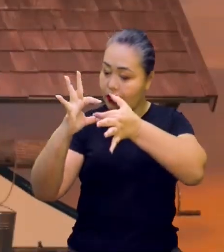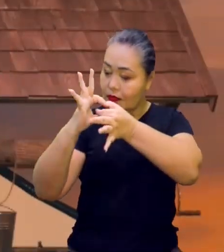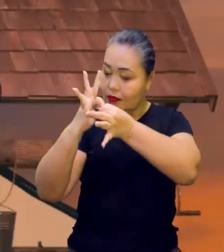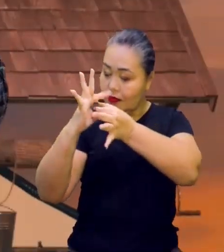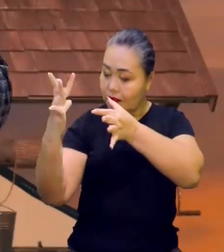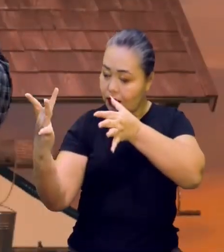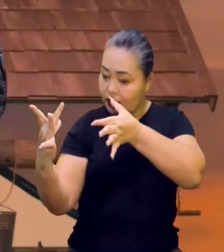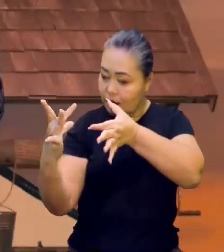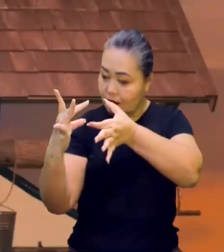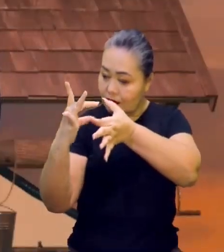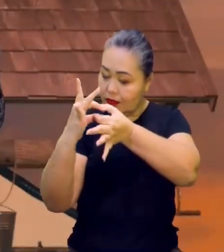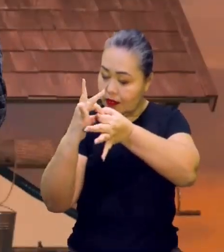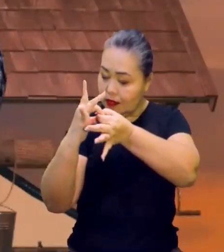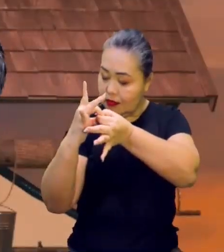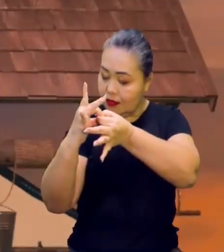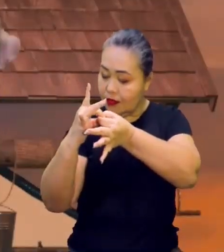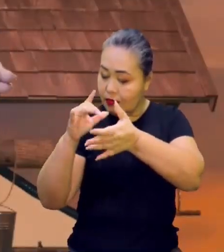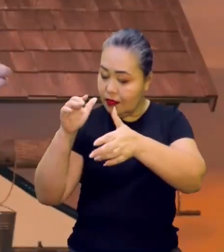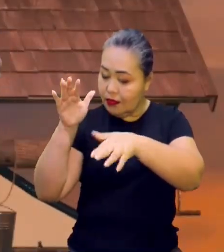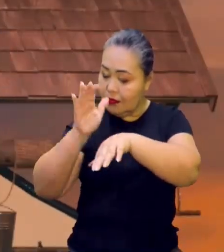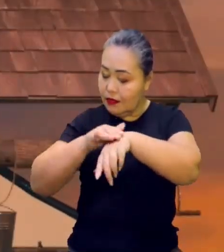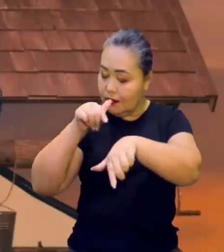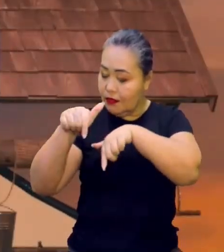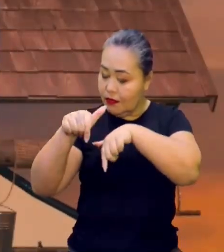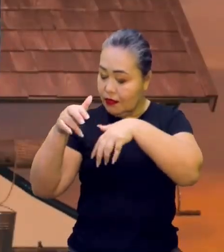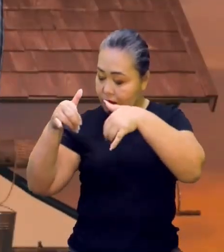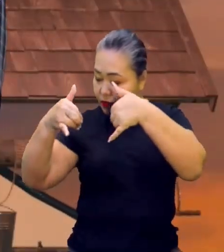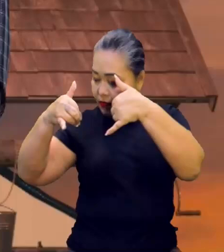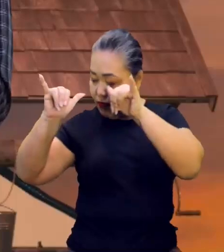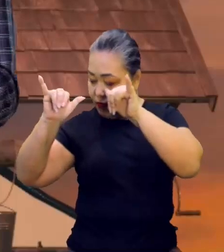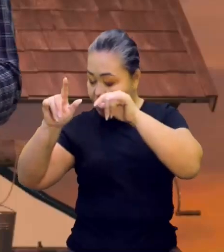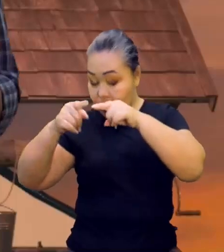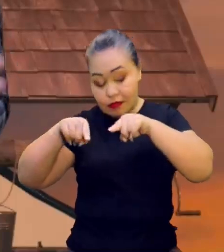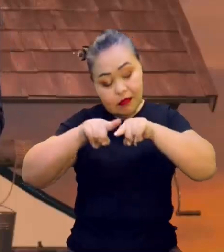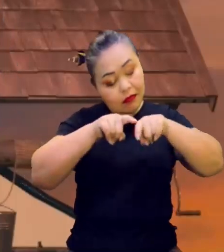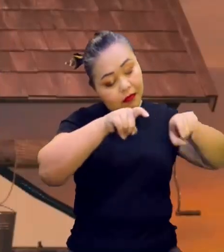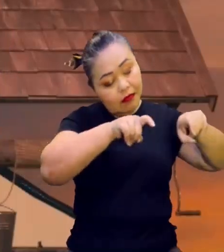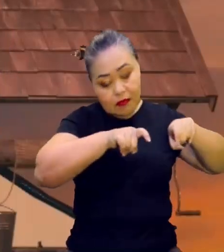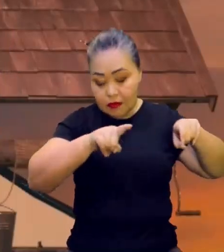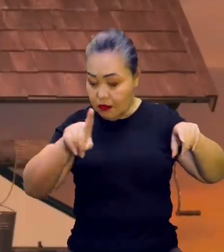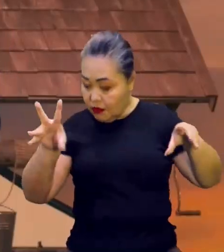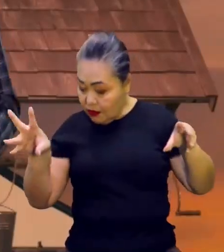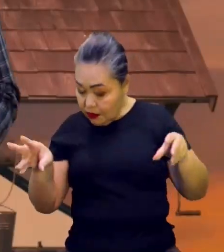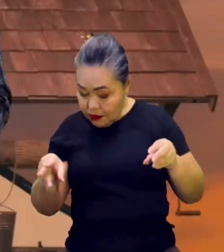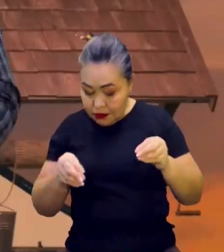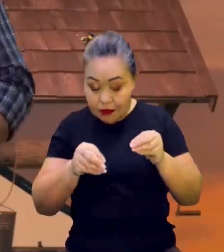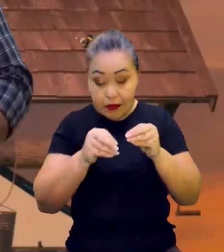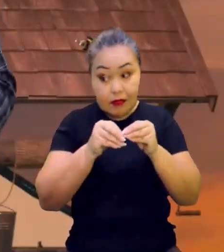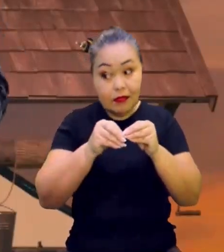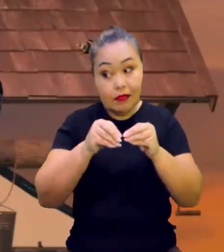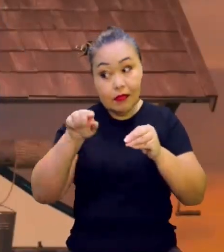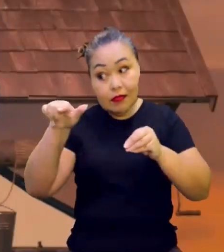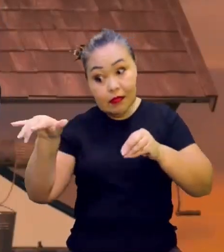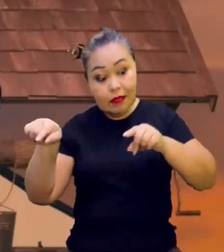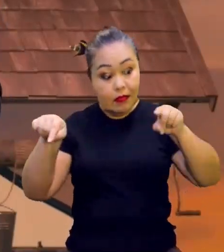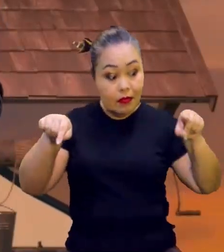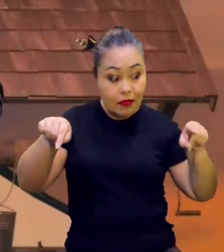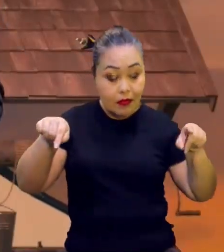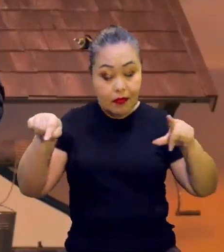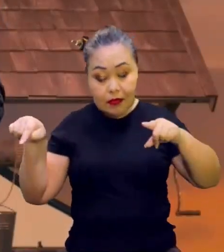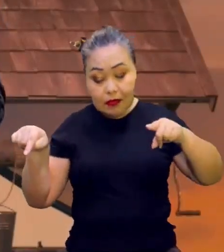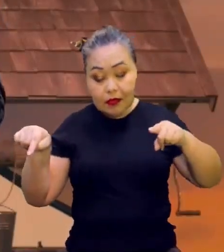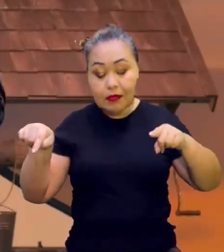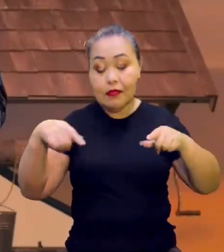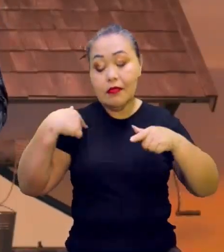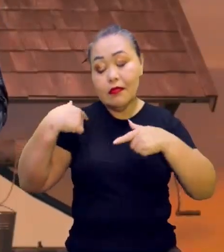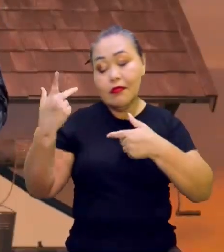a interação das atividades da pecuária e da agricultura. Agora, essas duas atividades, né, os tratos